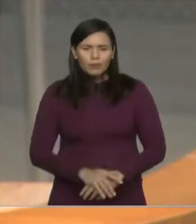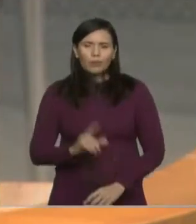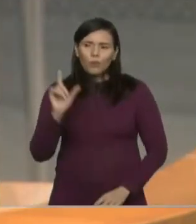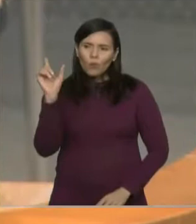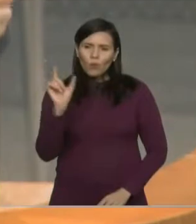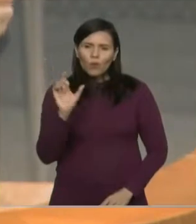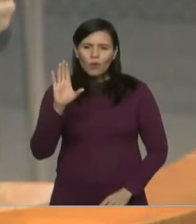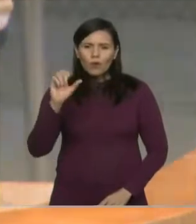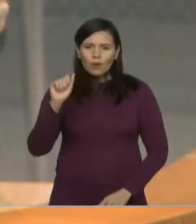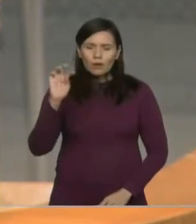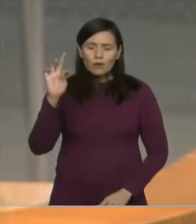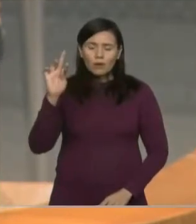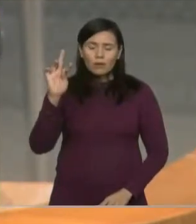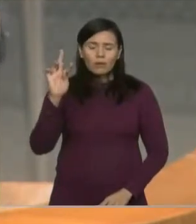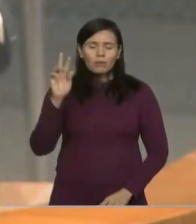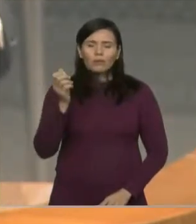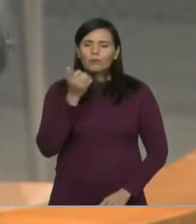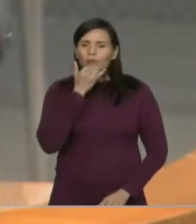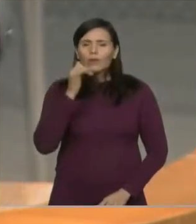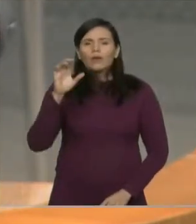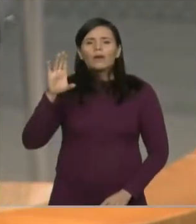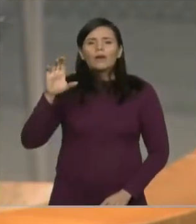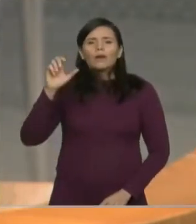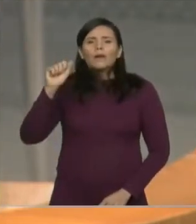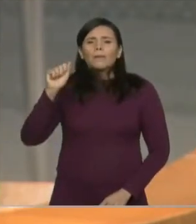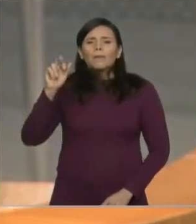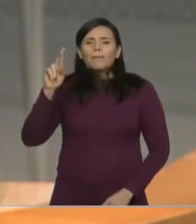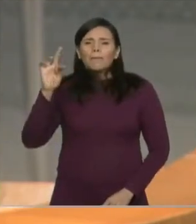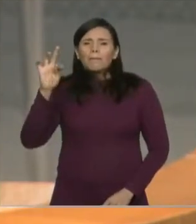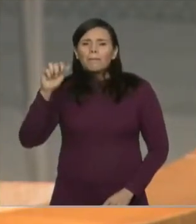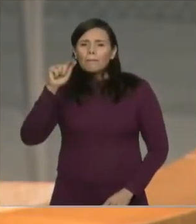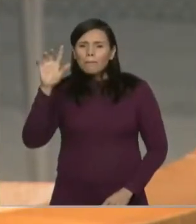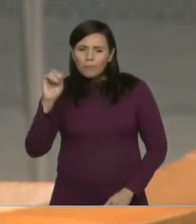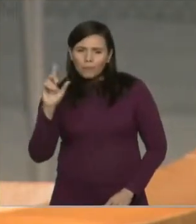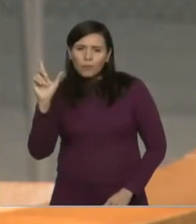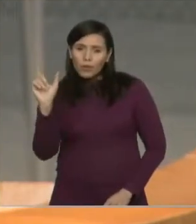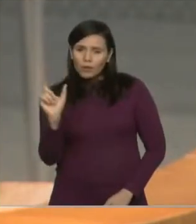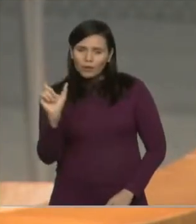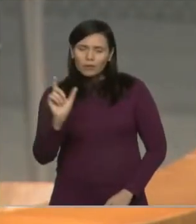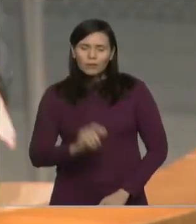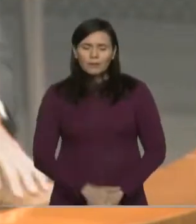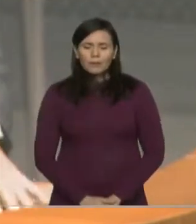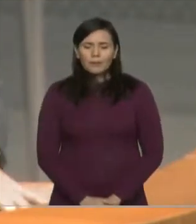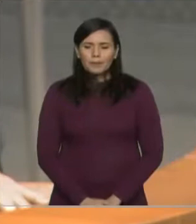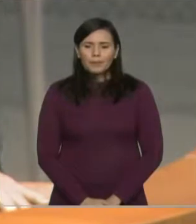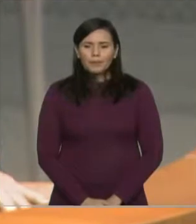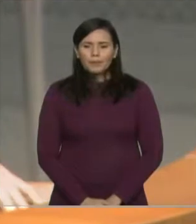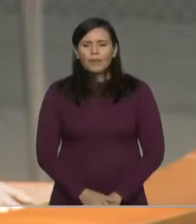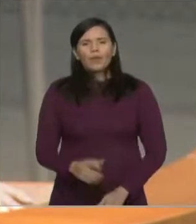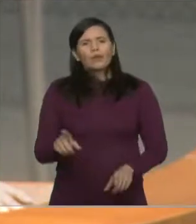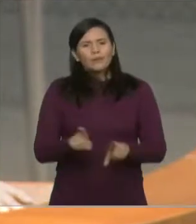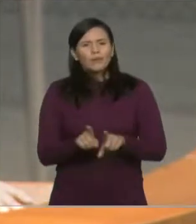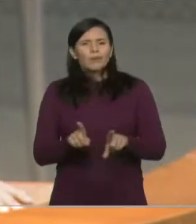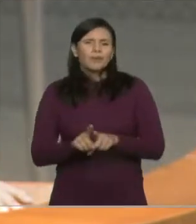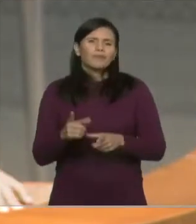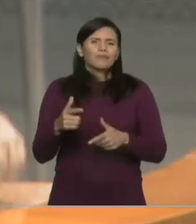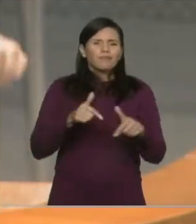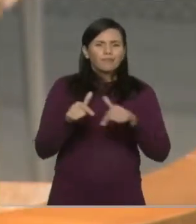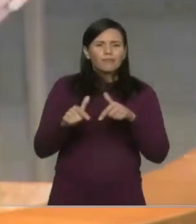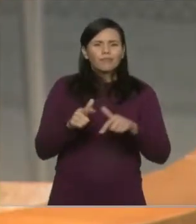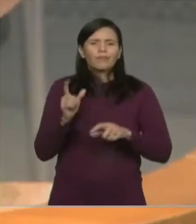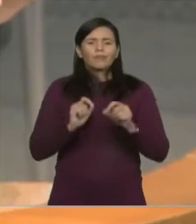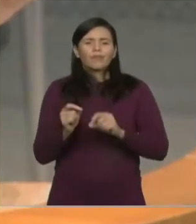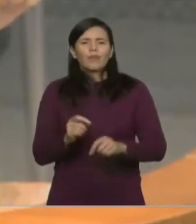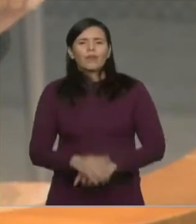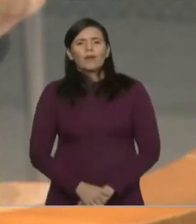seja, mais avanço. Estamos trabalhando para que nos próximos meses seja criado um aplicativo para celular, para